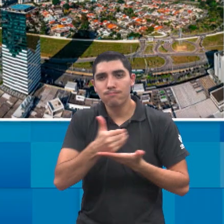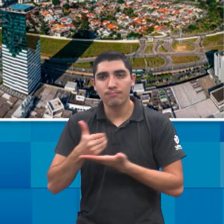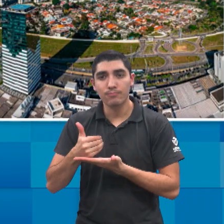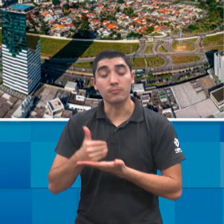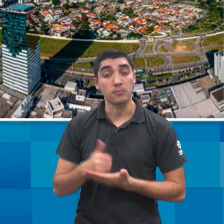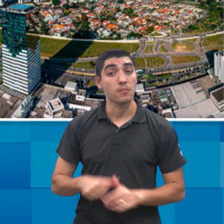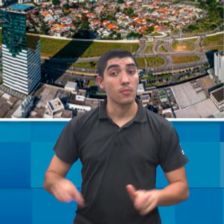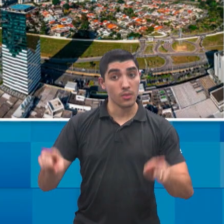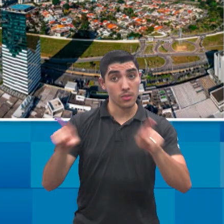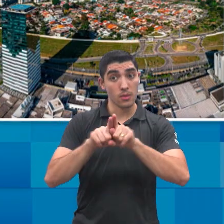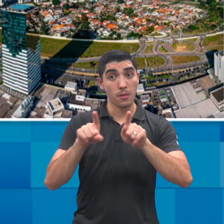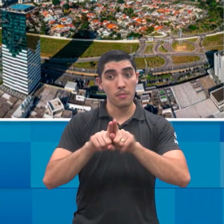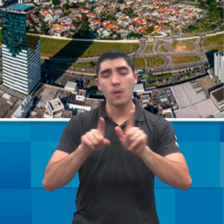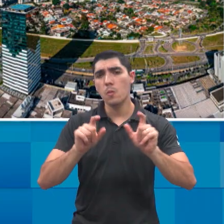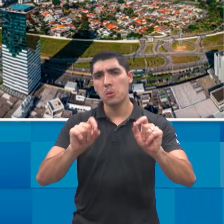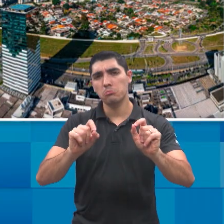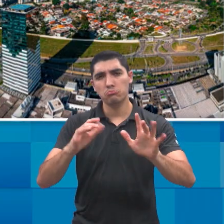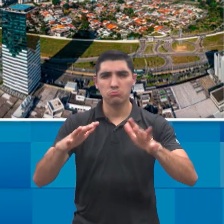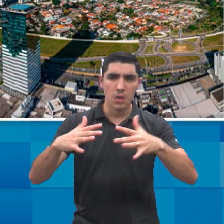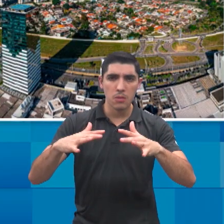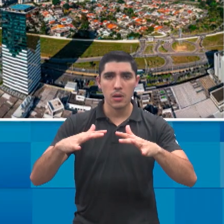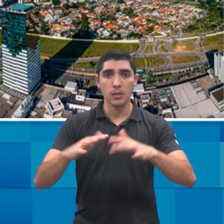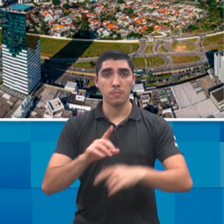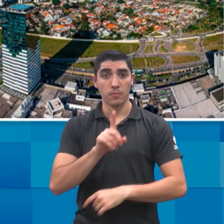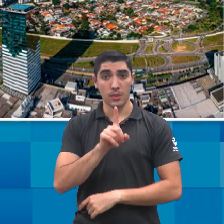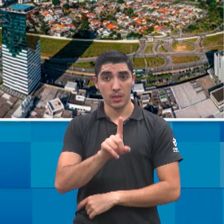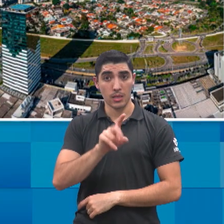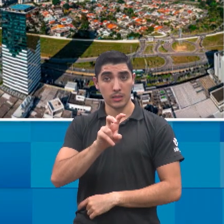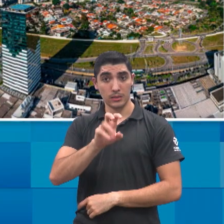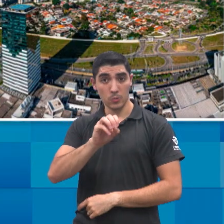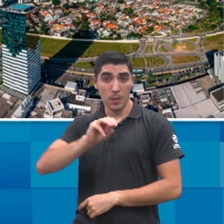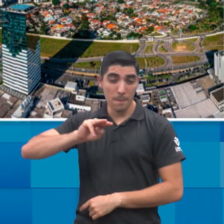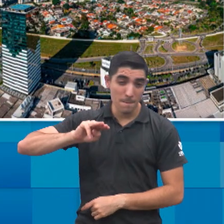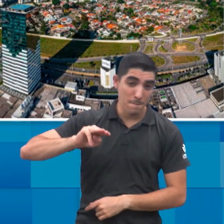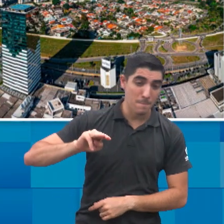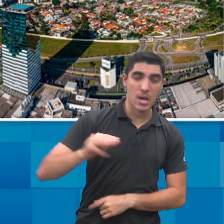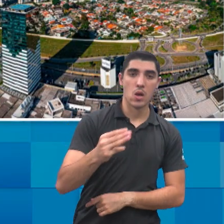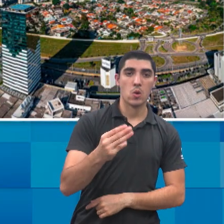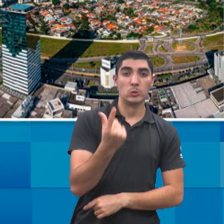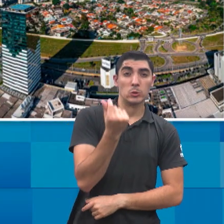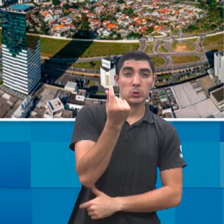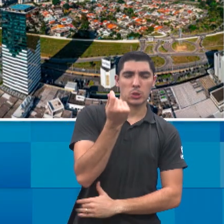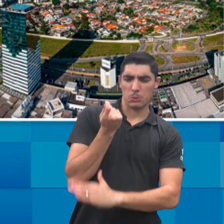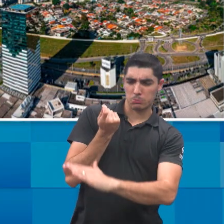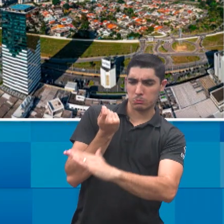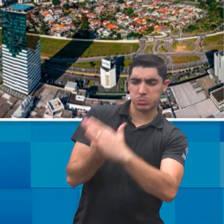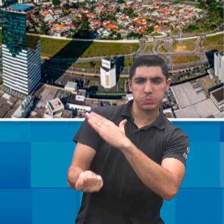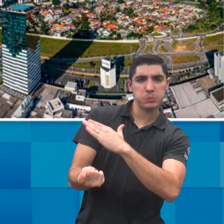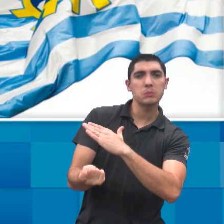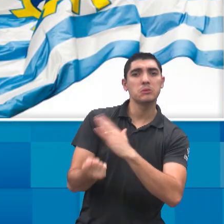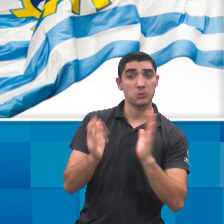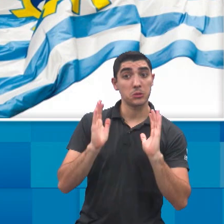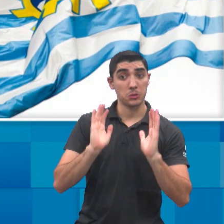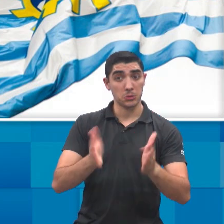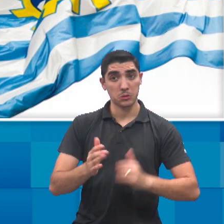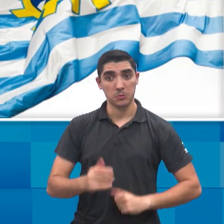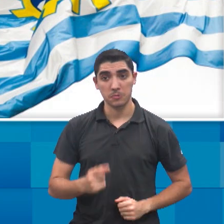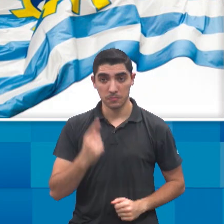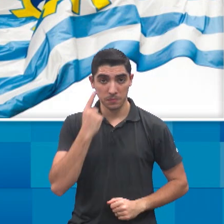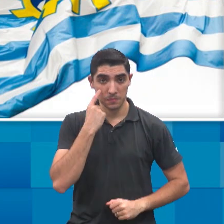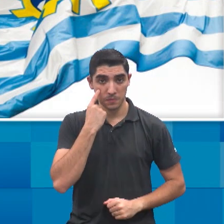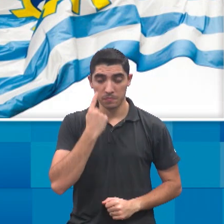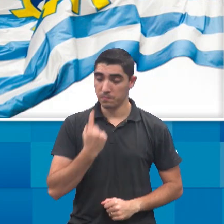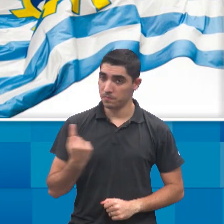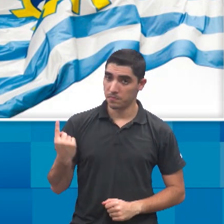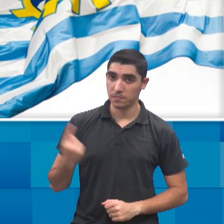de 150 milhões injetados na economia joseense. Acho que já pode até passar para a próxima,